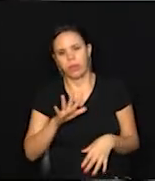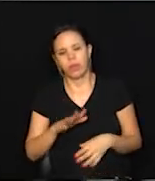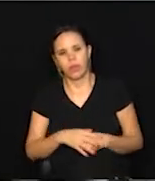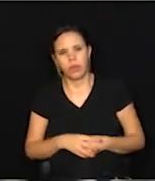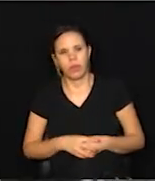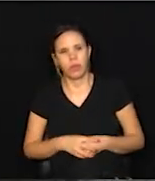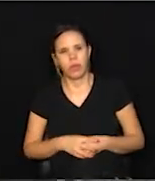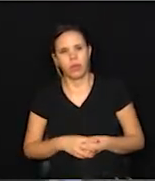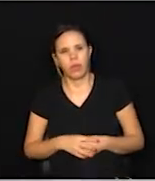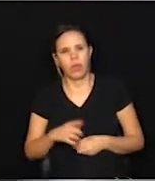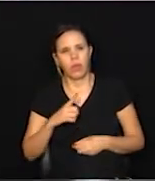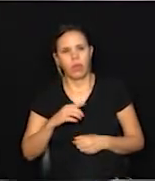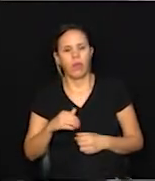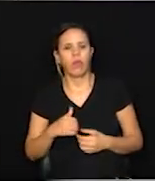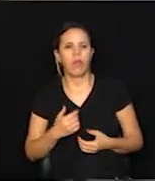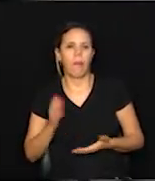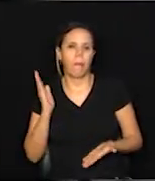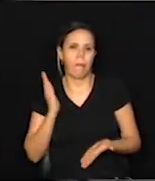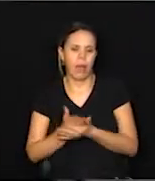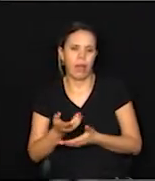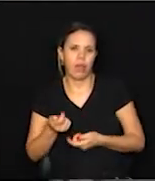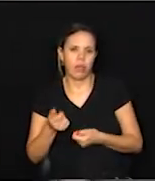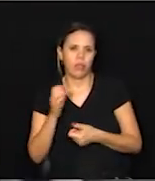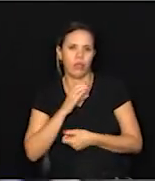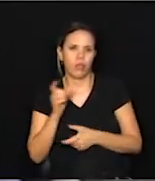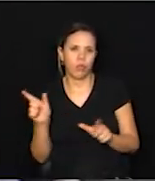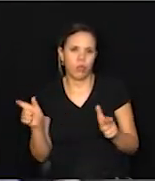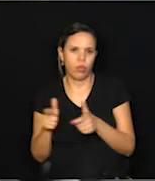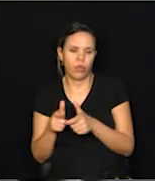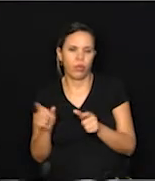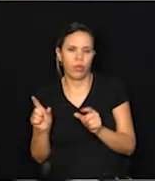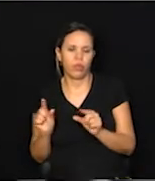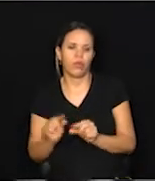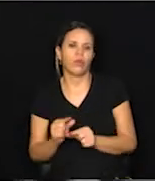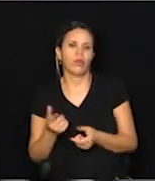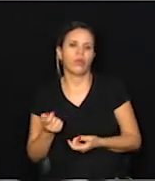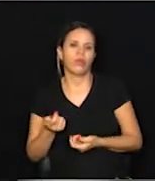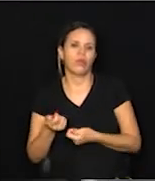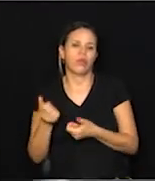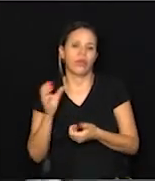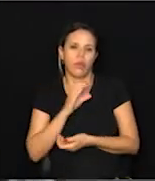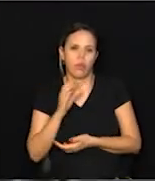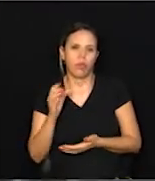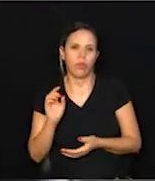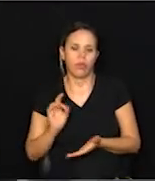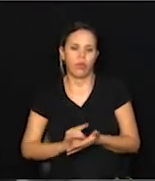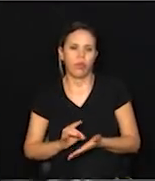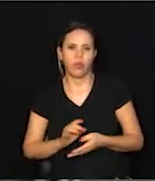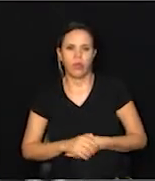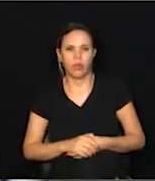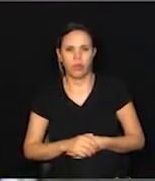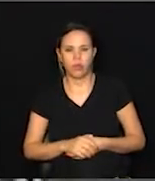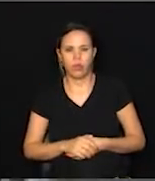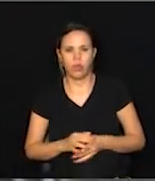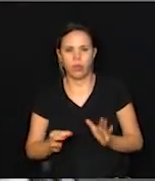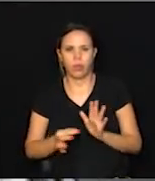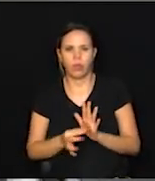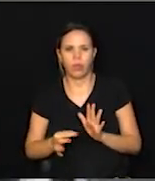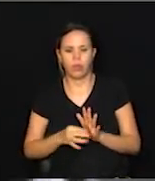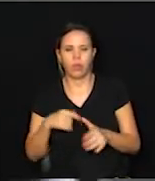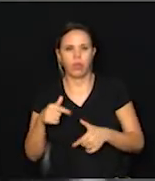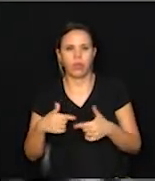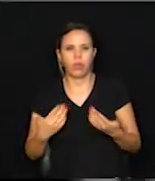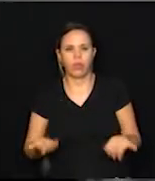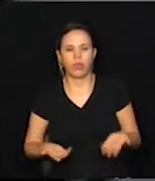uma suspensão do auxílio emergencial, houve a redução do auxílio emergencial, mas o fato é que, do ponto de vista do